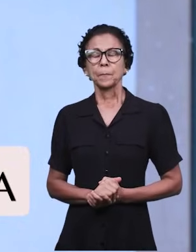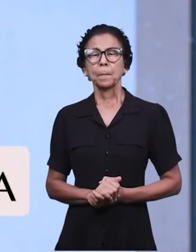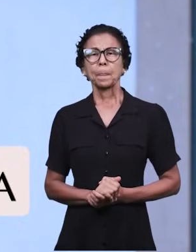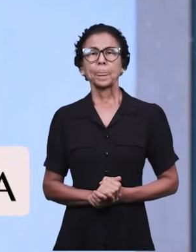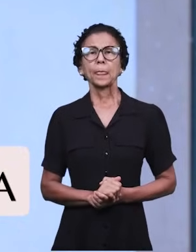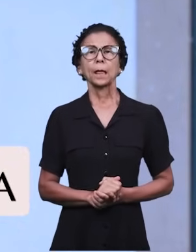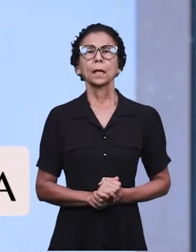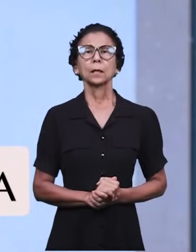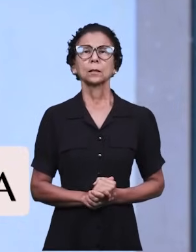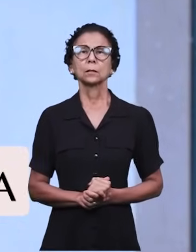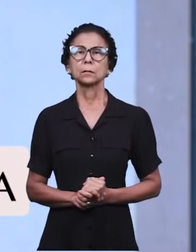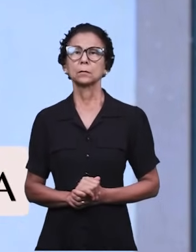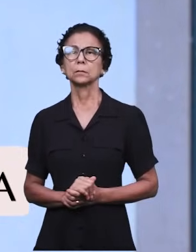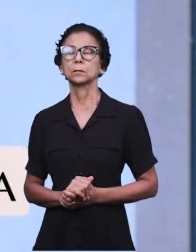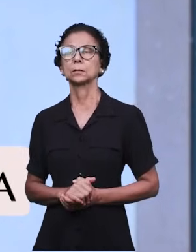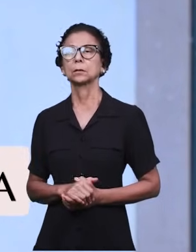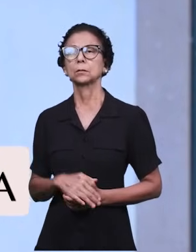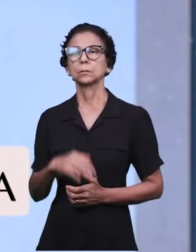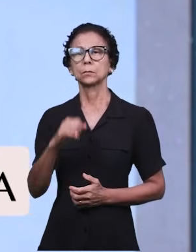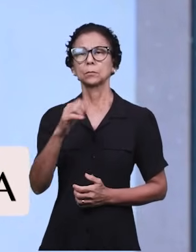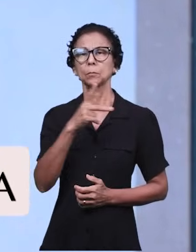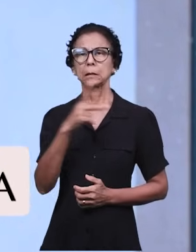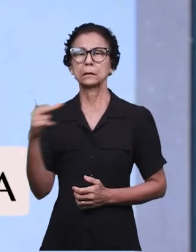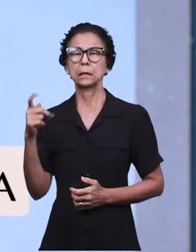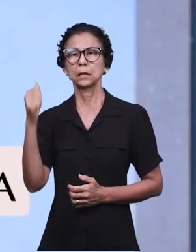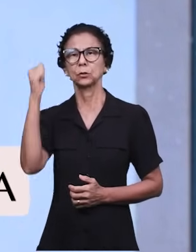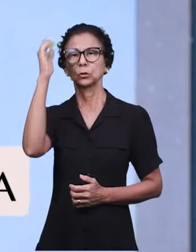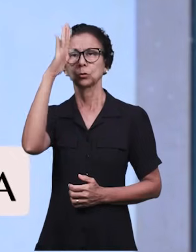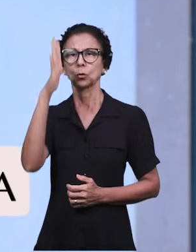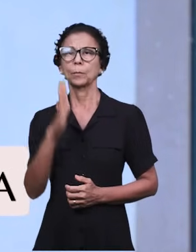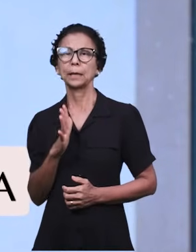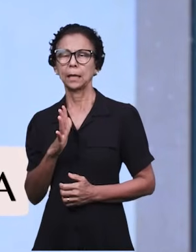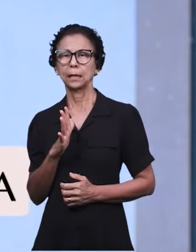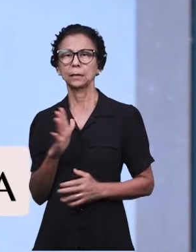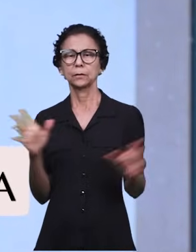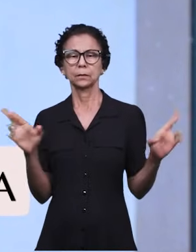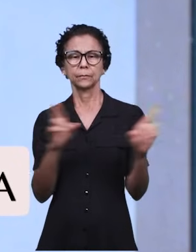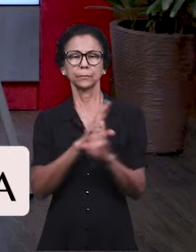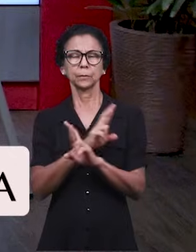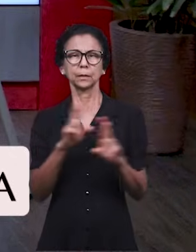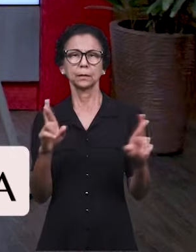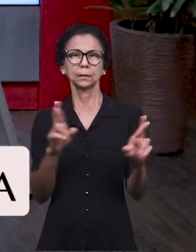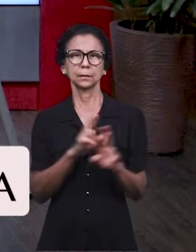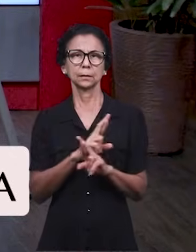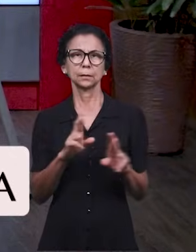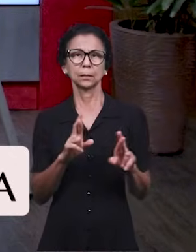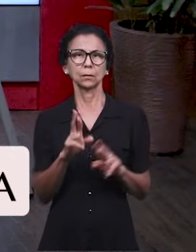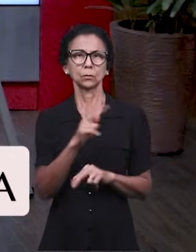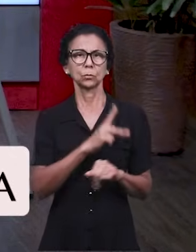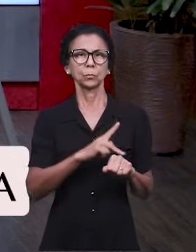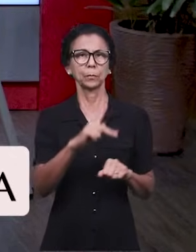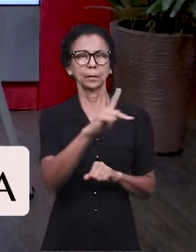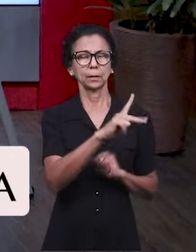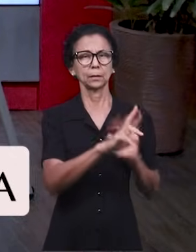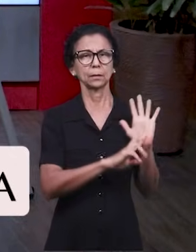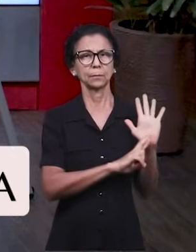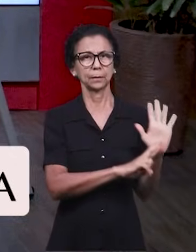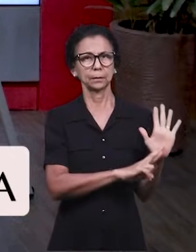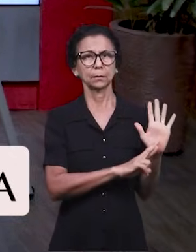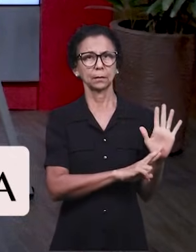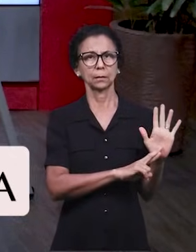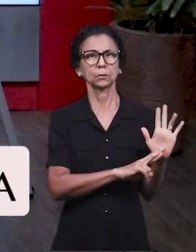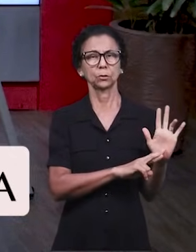nosso governo, do nosso presidente, ao chefe de Estado, ao chefe de governo daquele país onde ele está